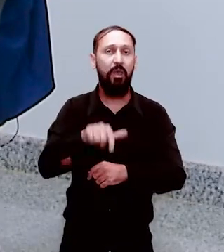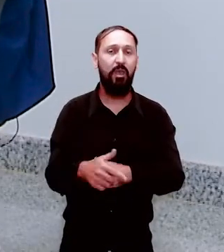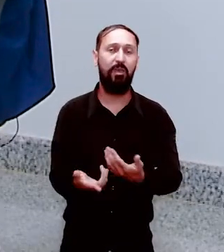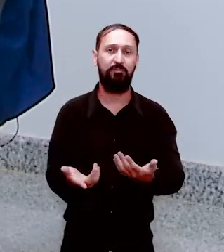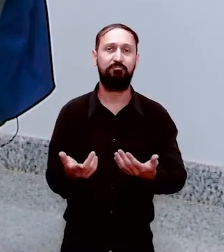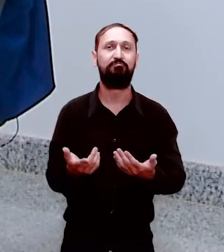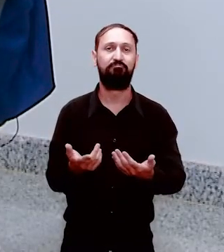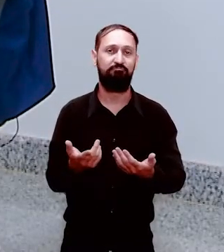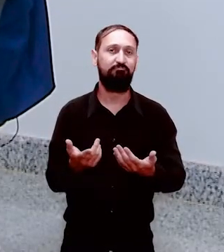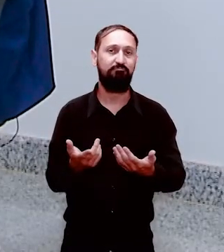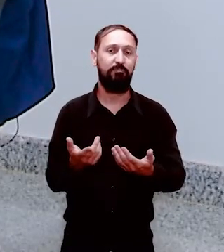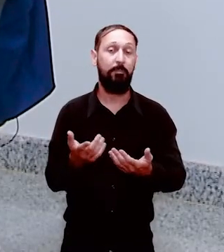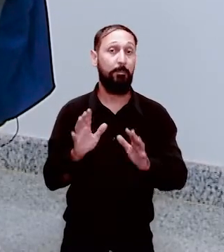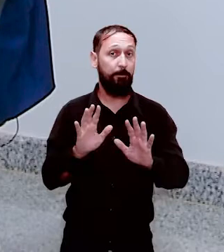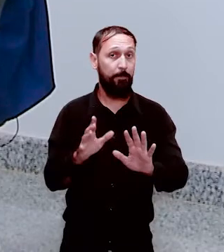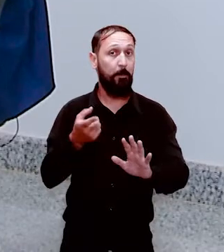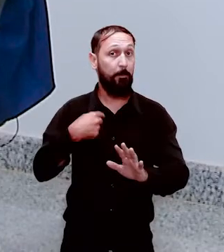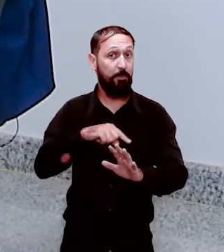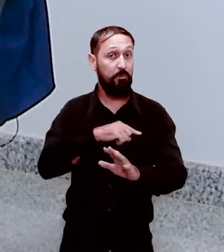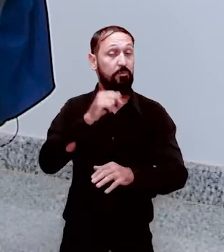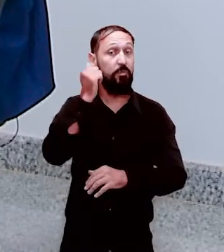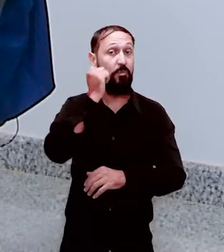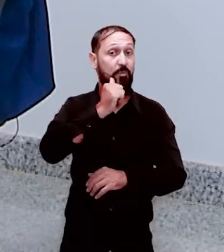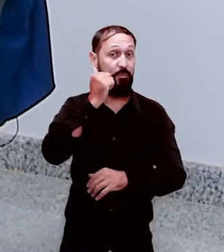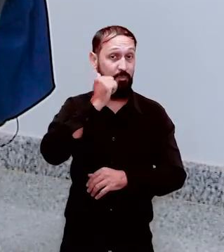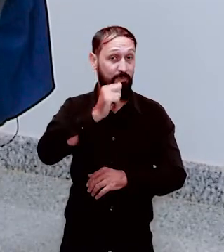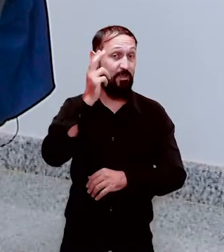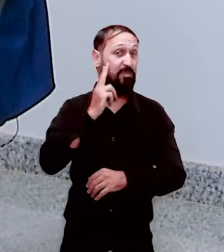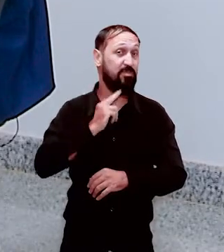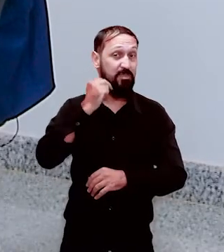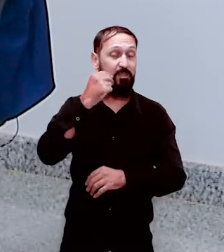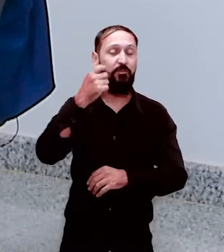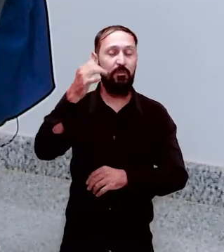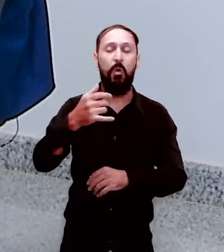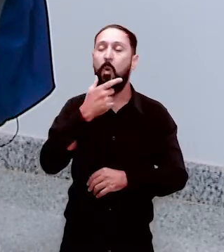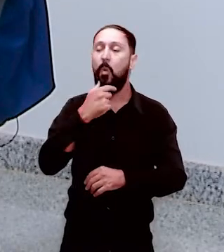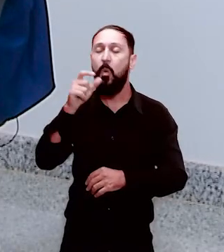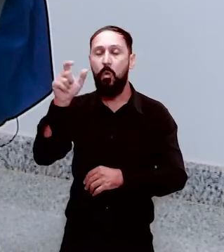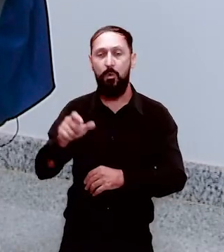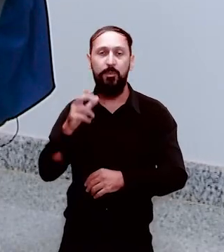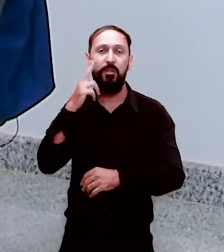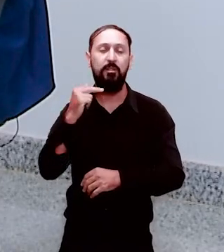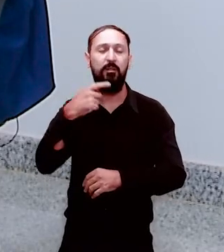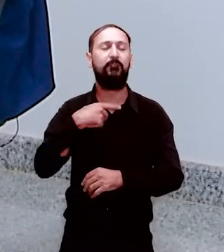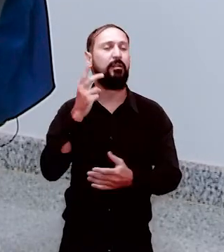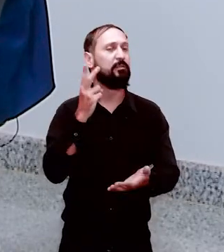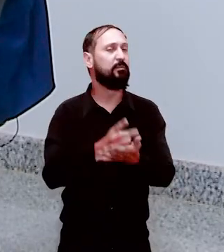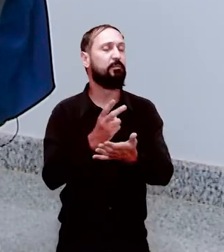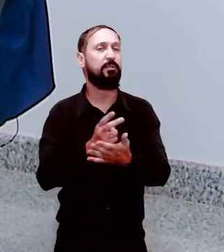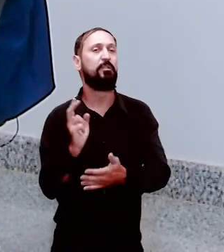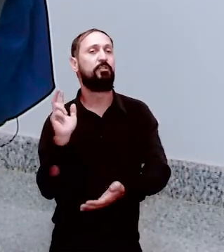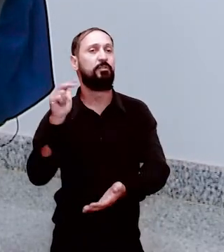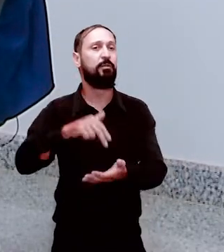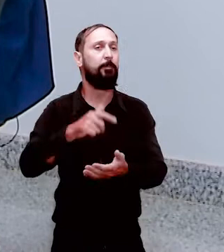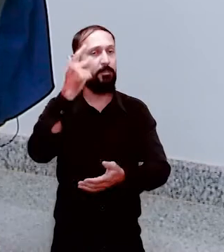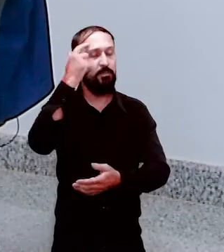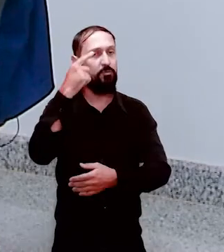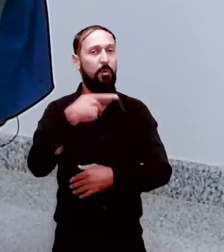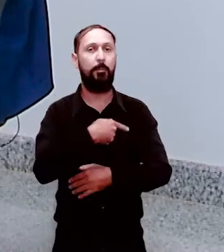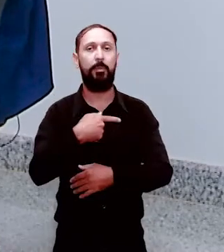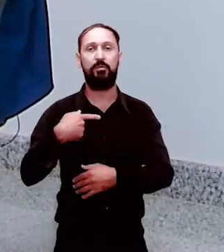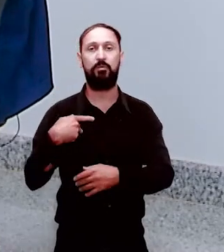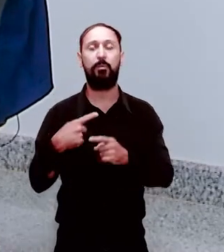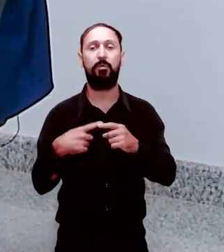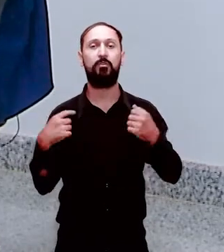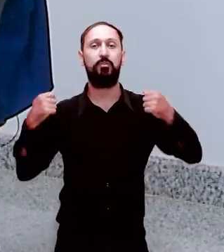Salvador, a realidade deles é essa, né? Então, assim, para nós, mulheres negras, você falou do homem negro, tem um amigo meu que fala, Eugênia, toda vez que eu